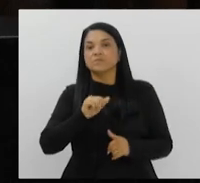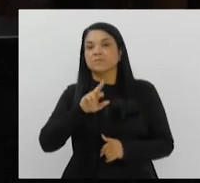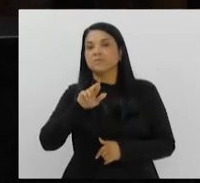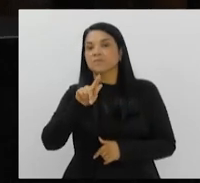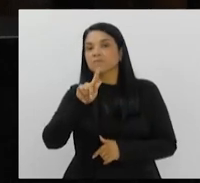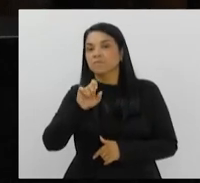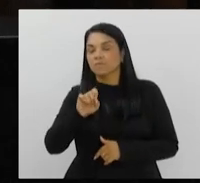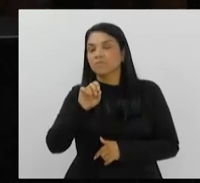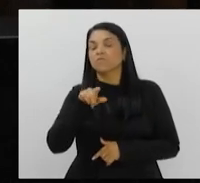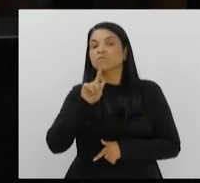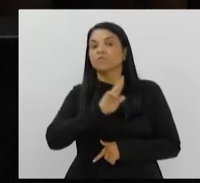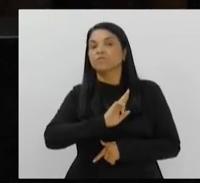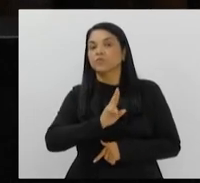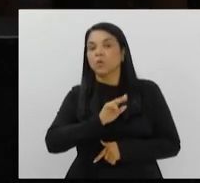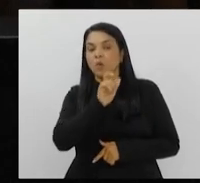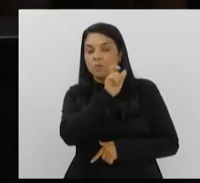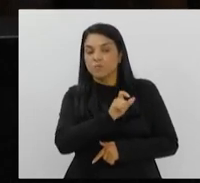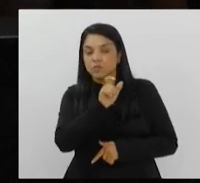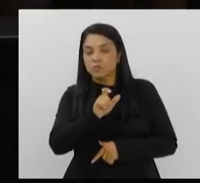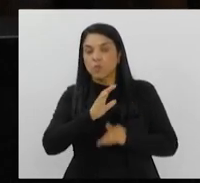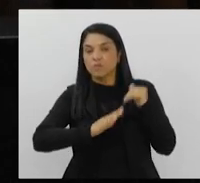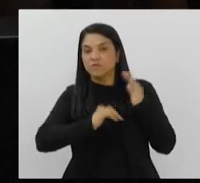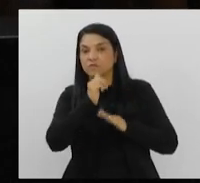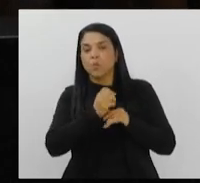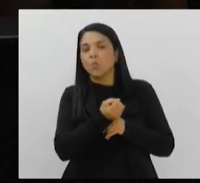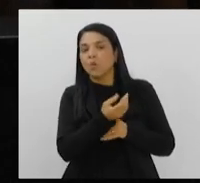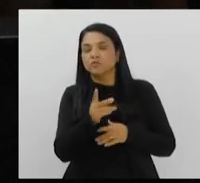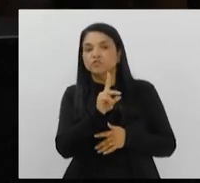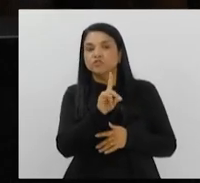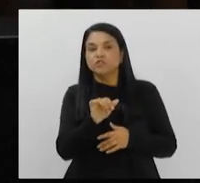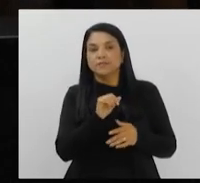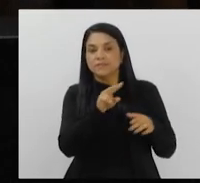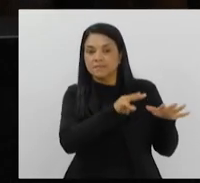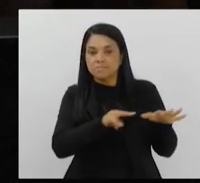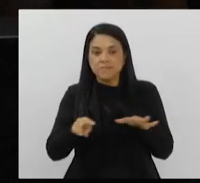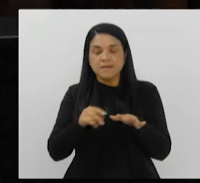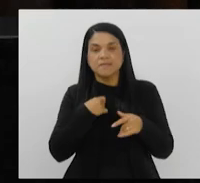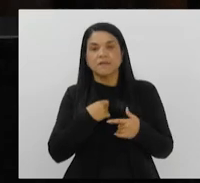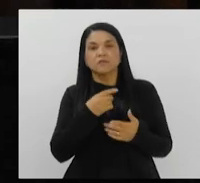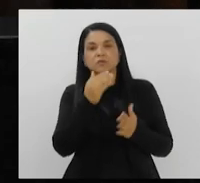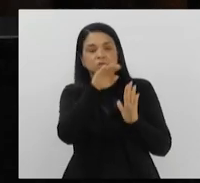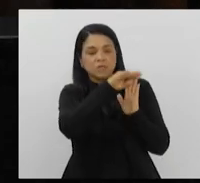projetos comandavam, quantos dias por semana, pedir a lista de alunos.